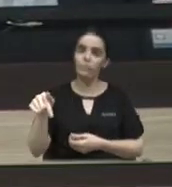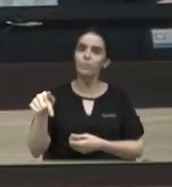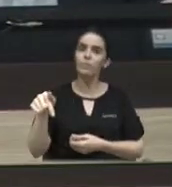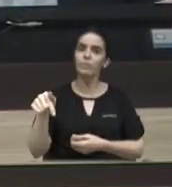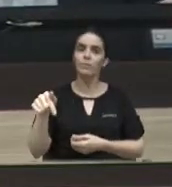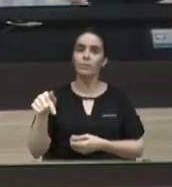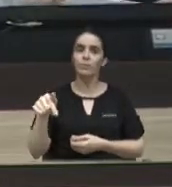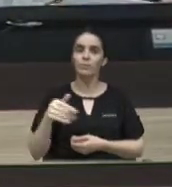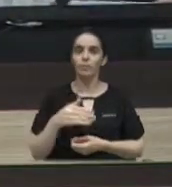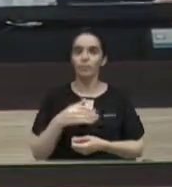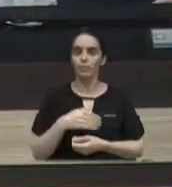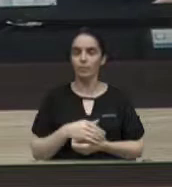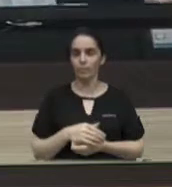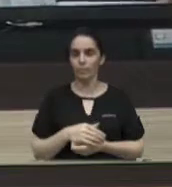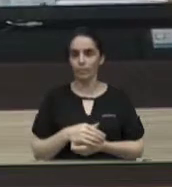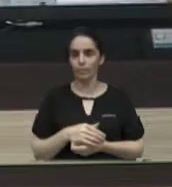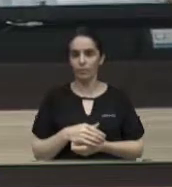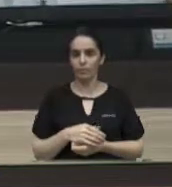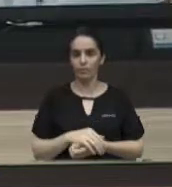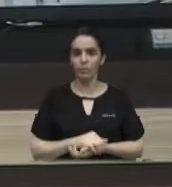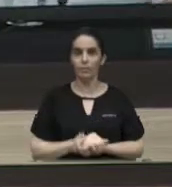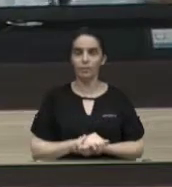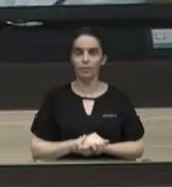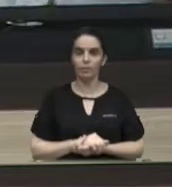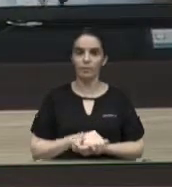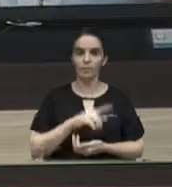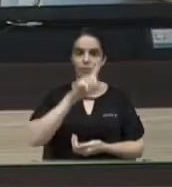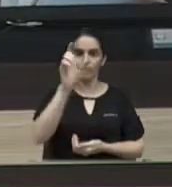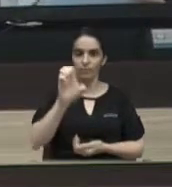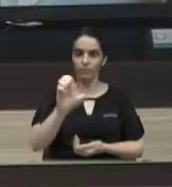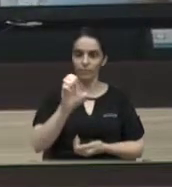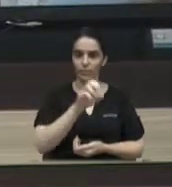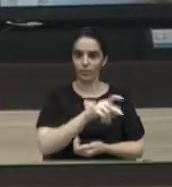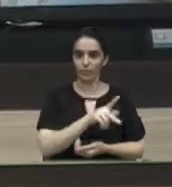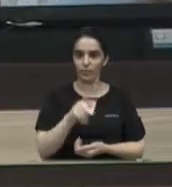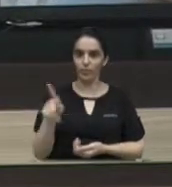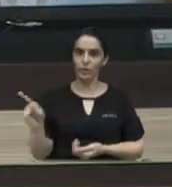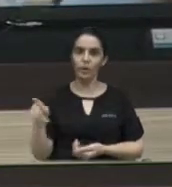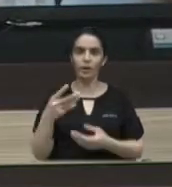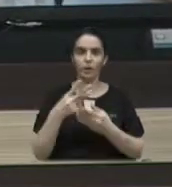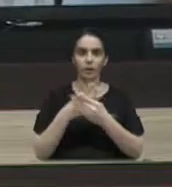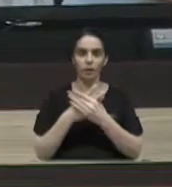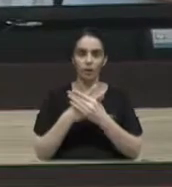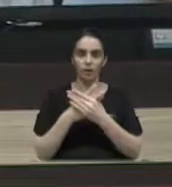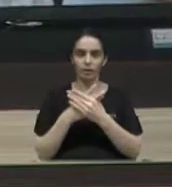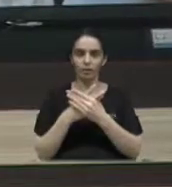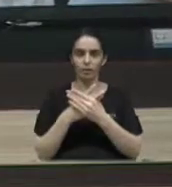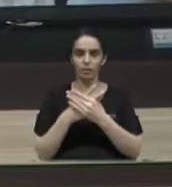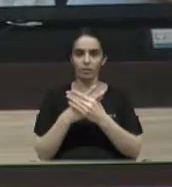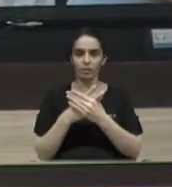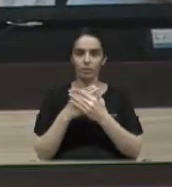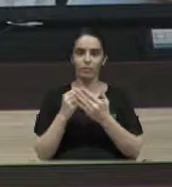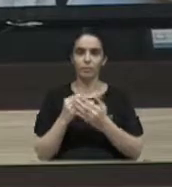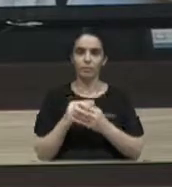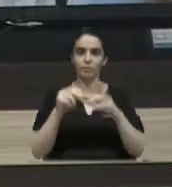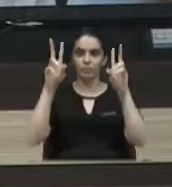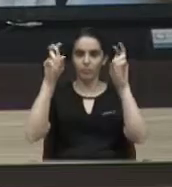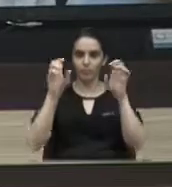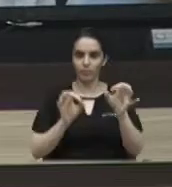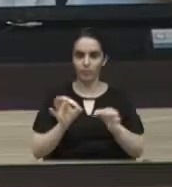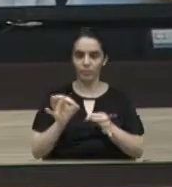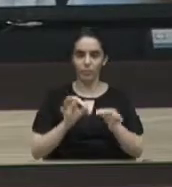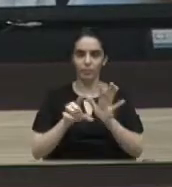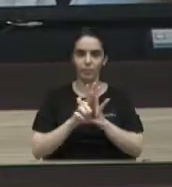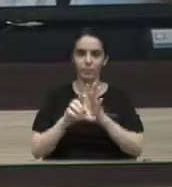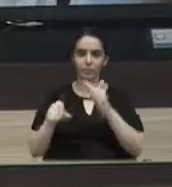506/2017, ao excelentíssimo senhor José Roberto Bernardo, presidente da Câmara Municipal de Limeira, São Paulo, assunto encaminho projeto de